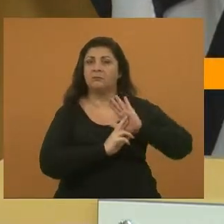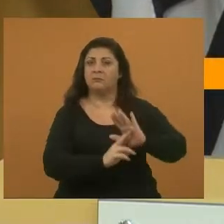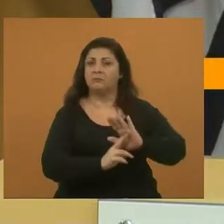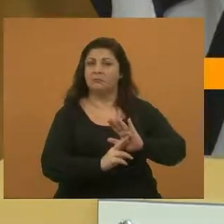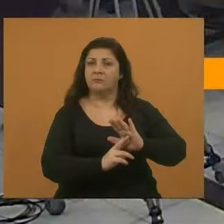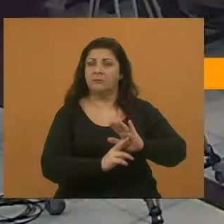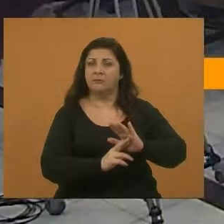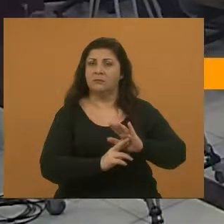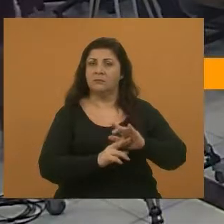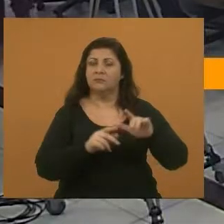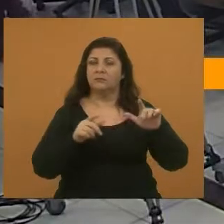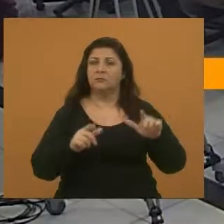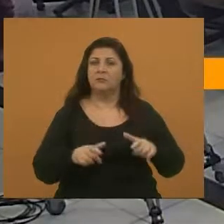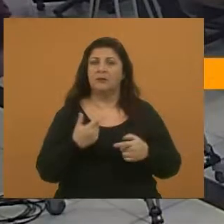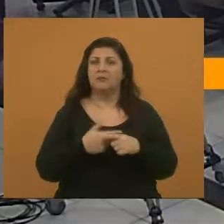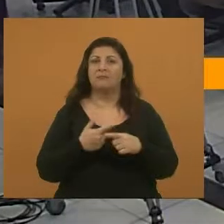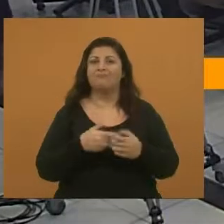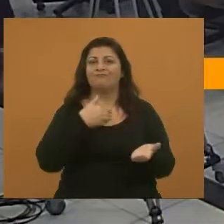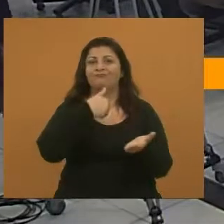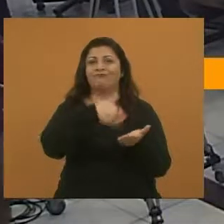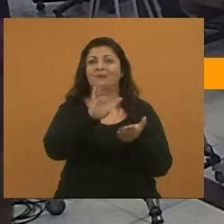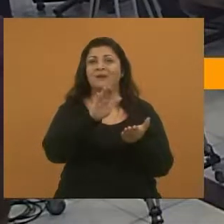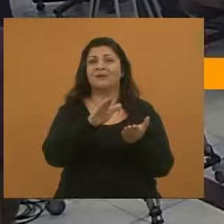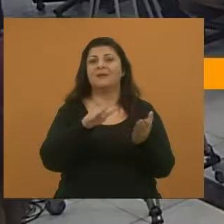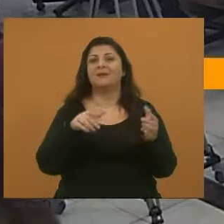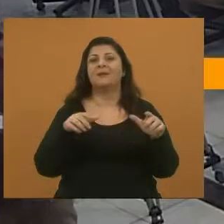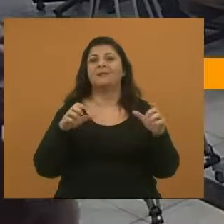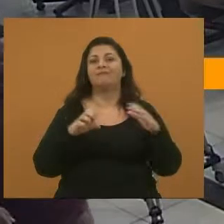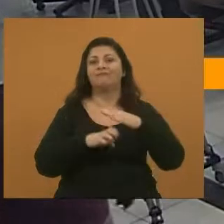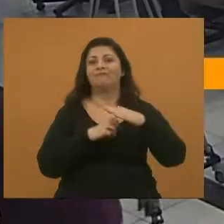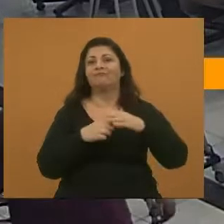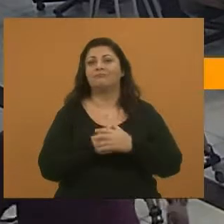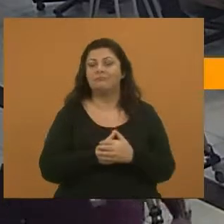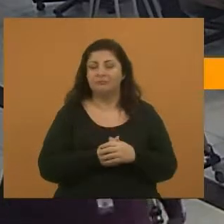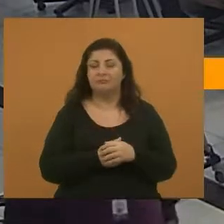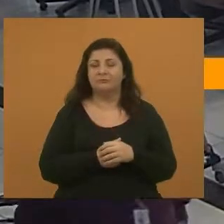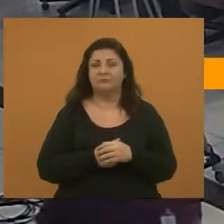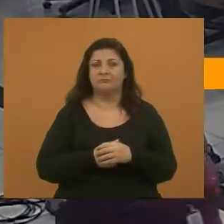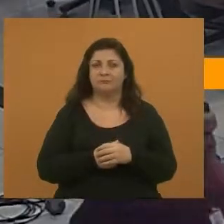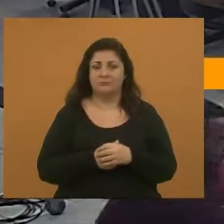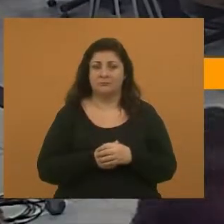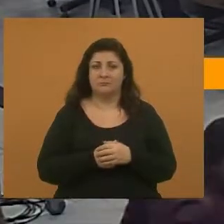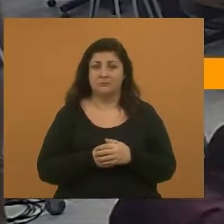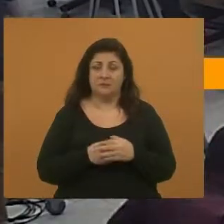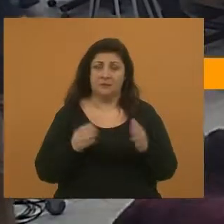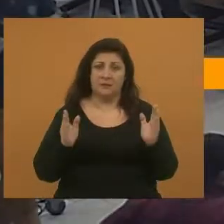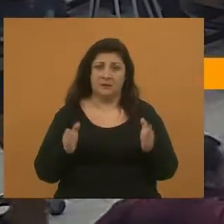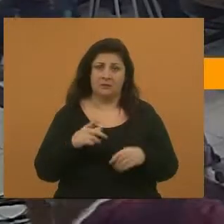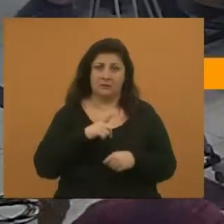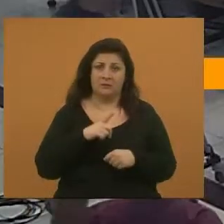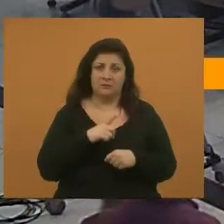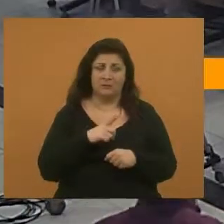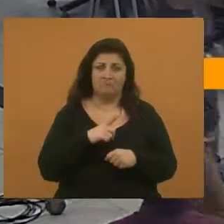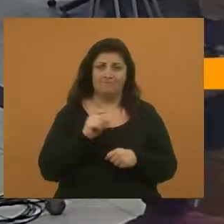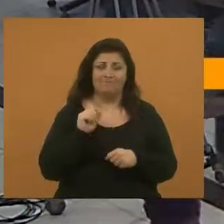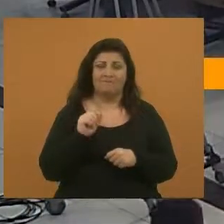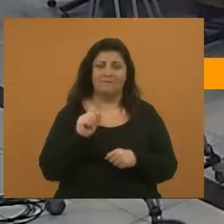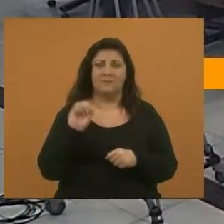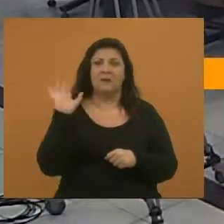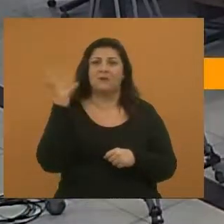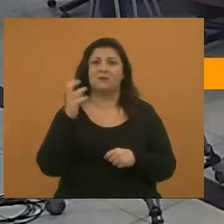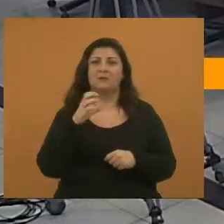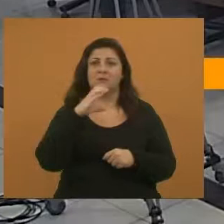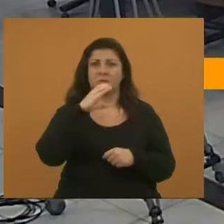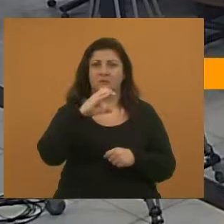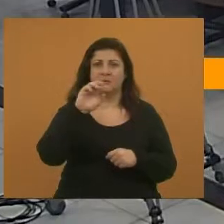não tiveram acesso a espaços de trabalho nas empresas que por cá vieram se instalar. Agora, recentemente, tivemos um episódio na empresa